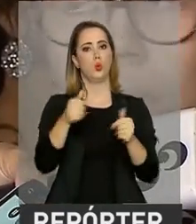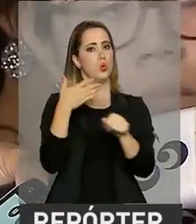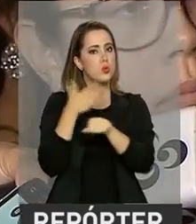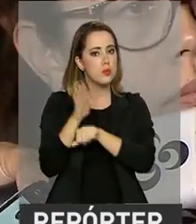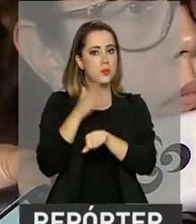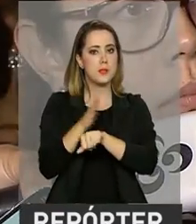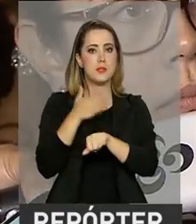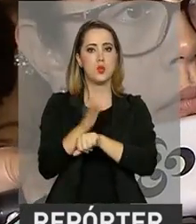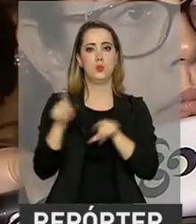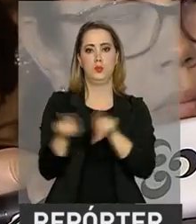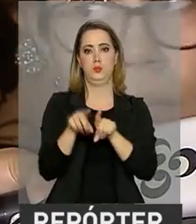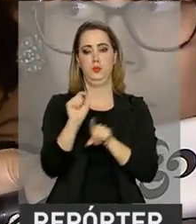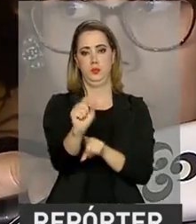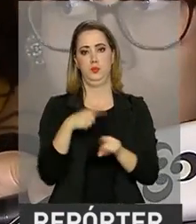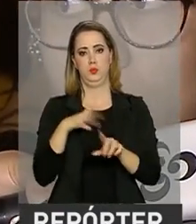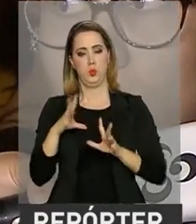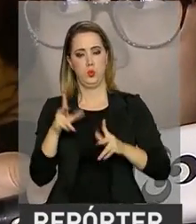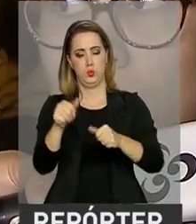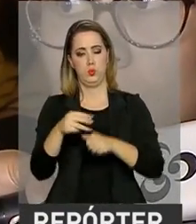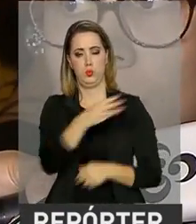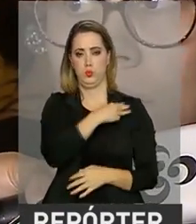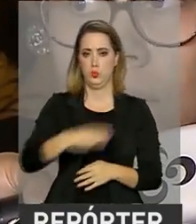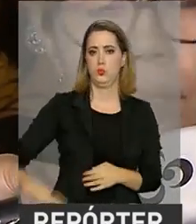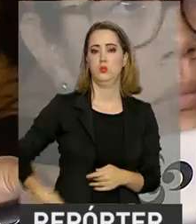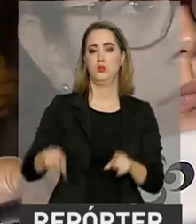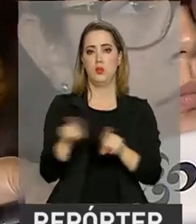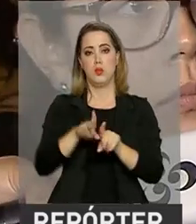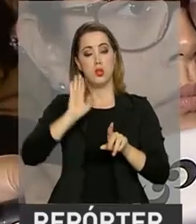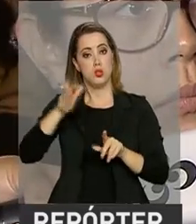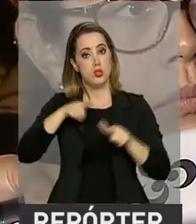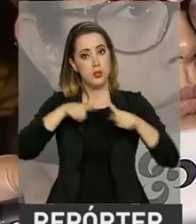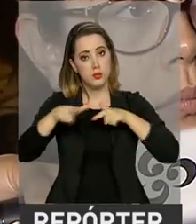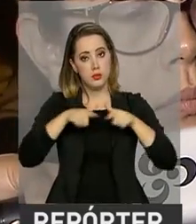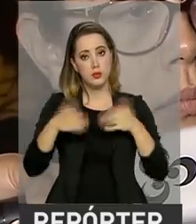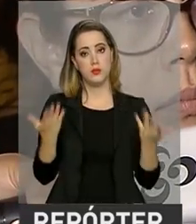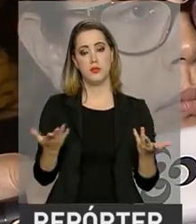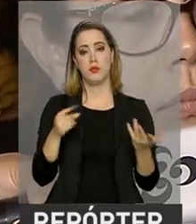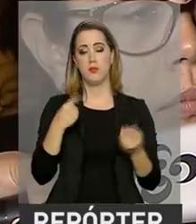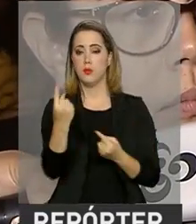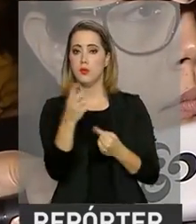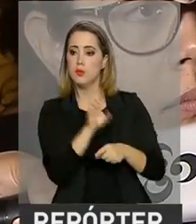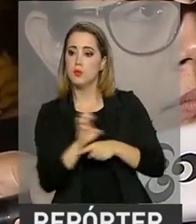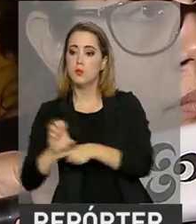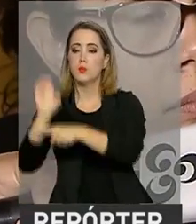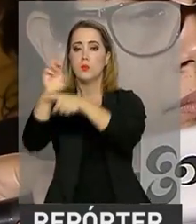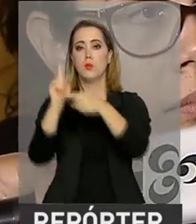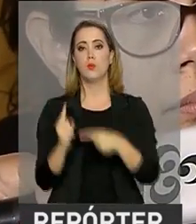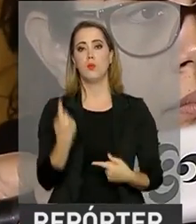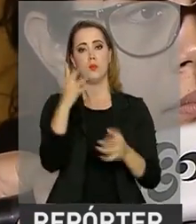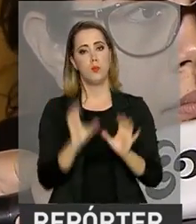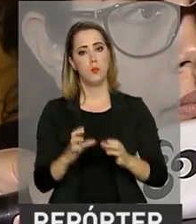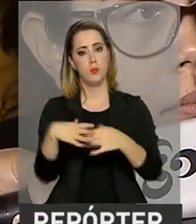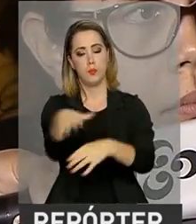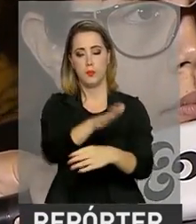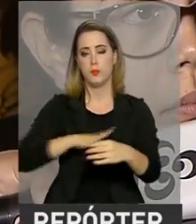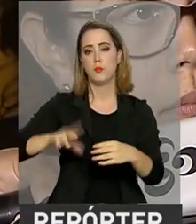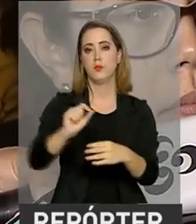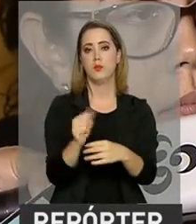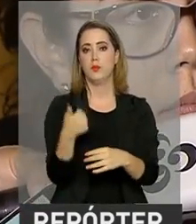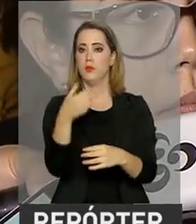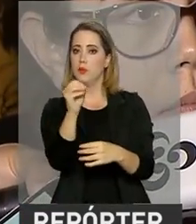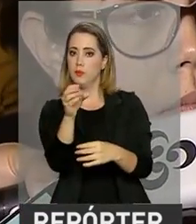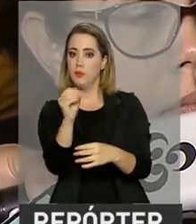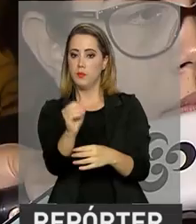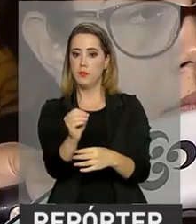esses que foram é indicados já fazem isso nos seus respectivos estados e esse primeiro grupo é de